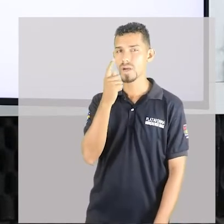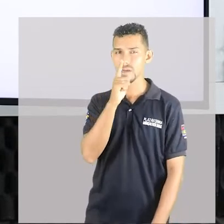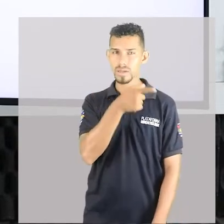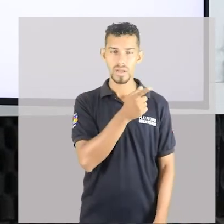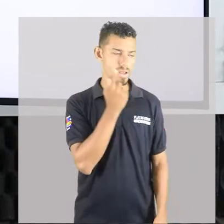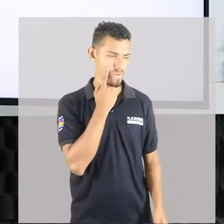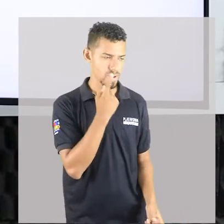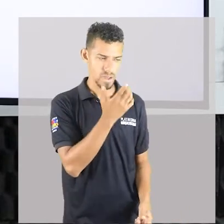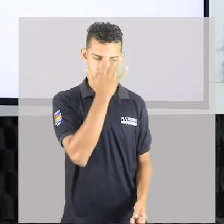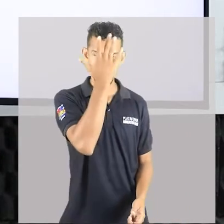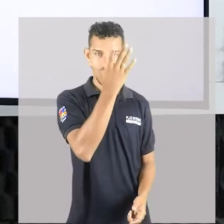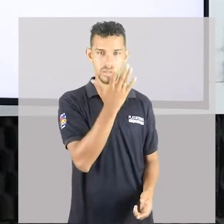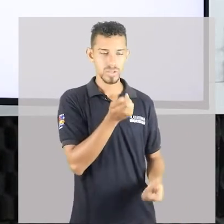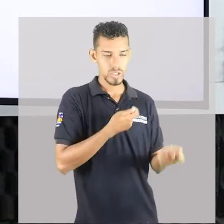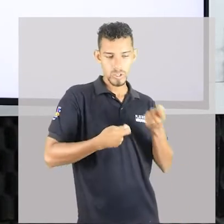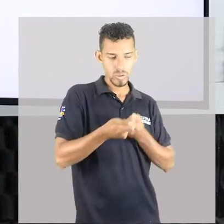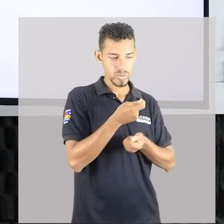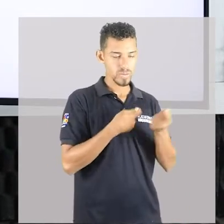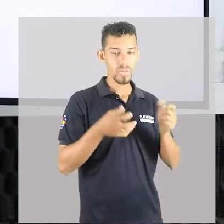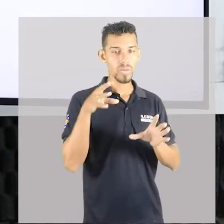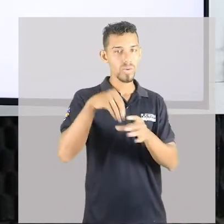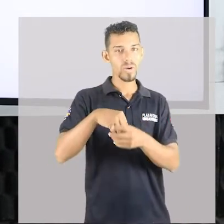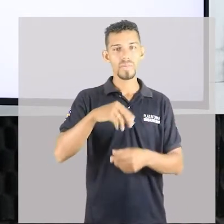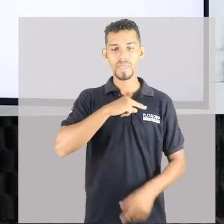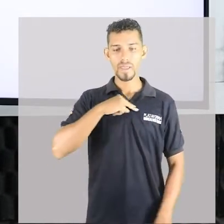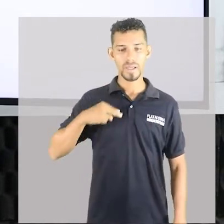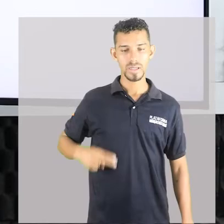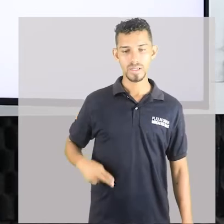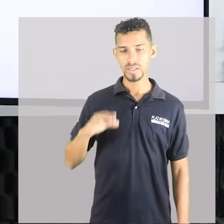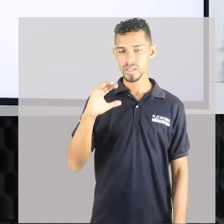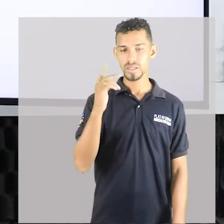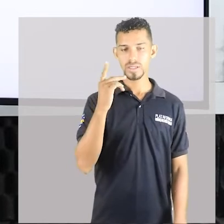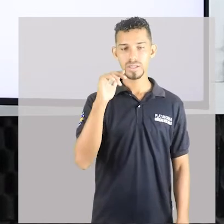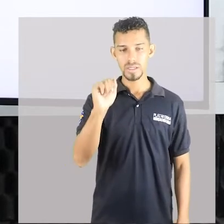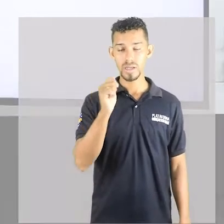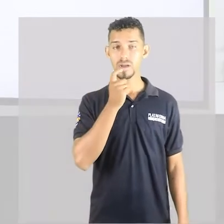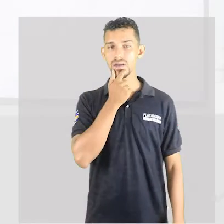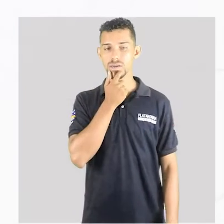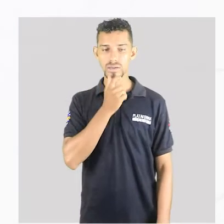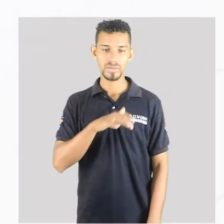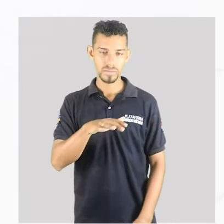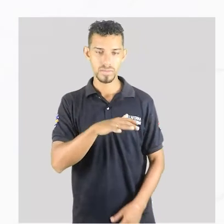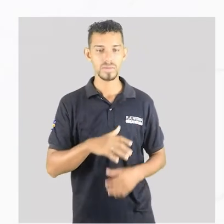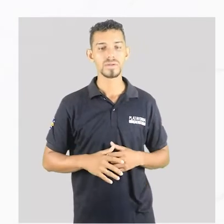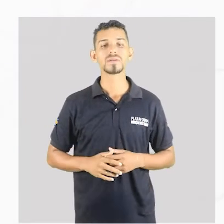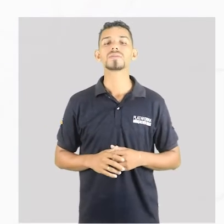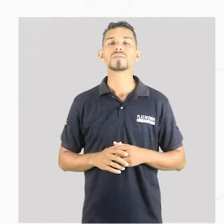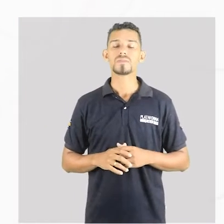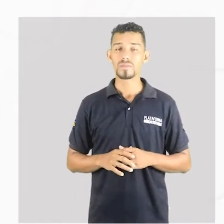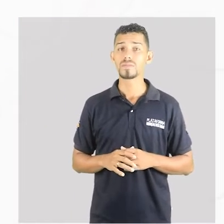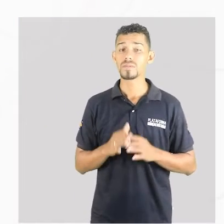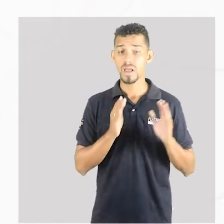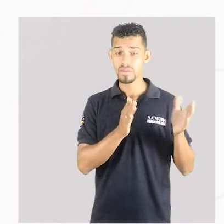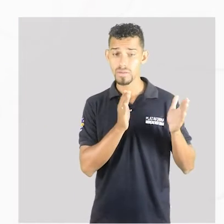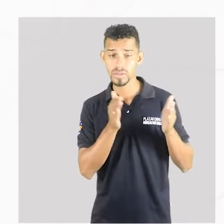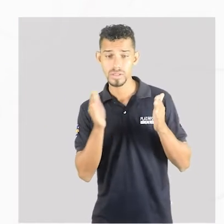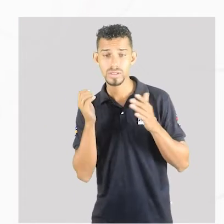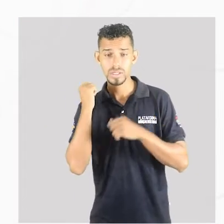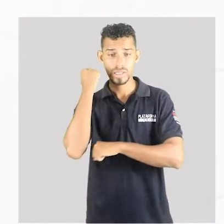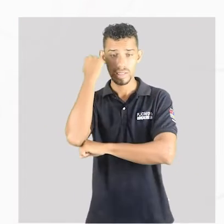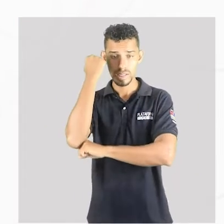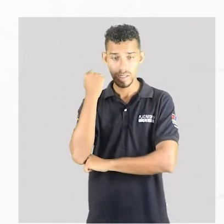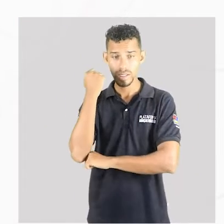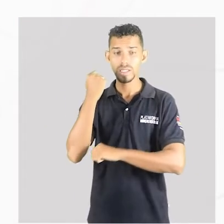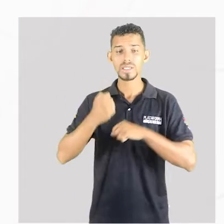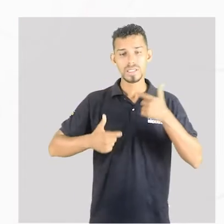aconteceu muito dentro da China por parte dos ingleses. E aí você tem, claro, um processo de resistência,